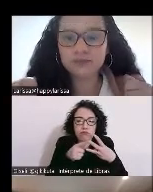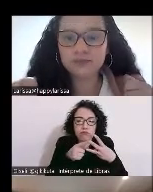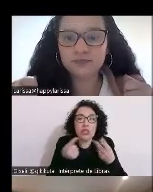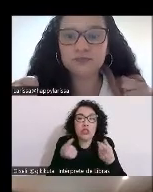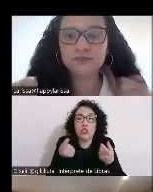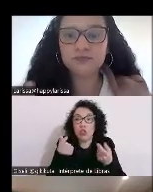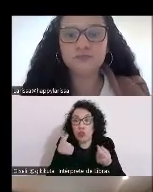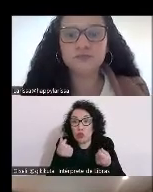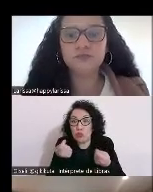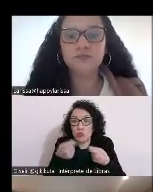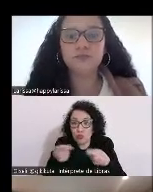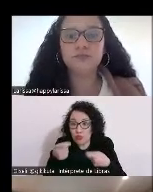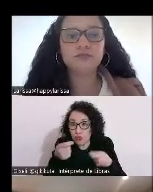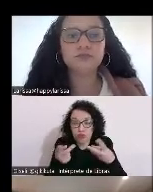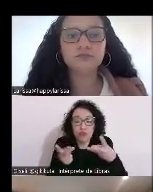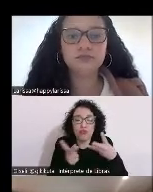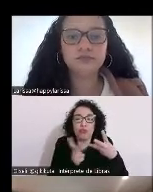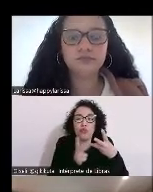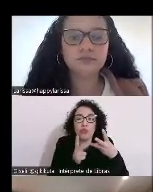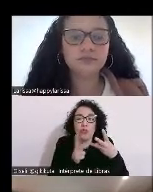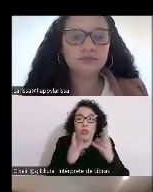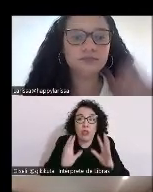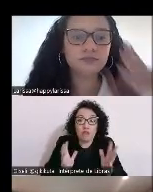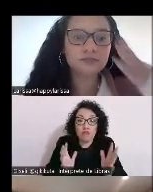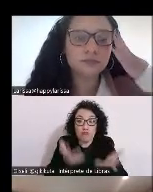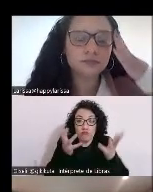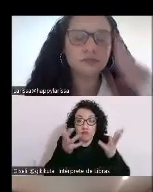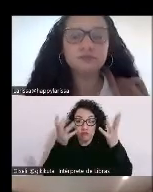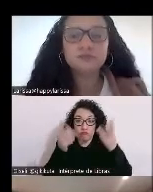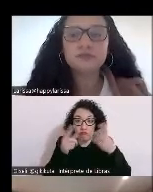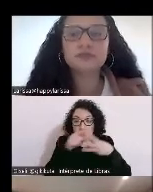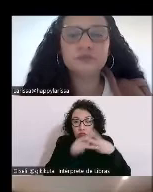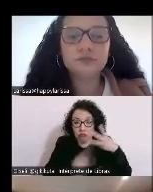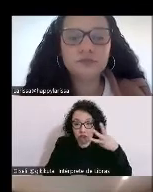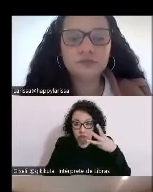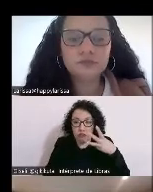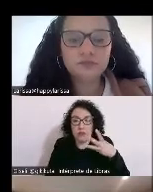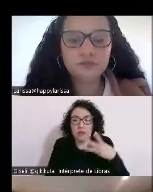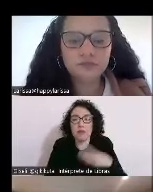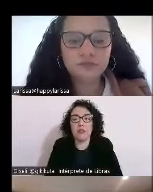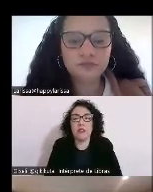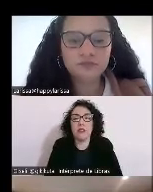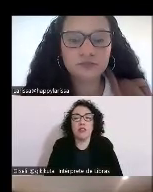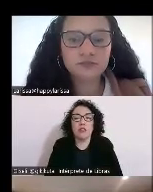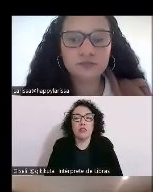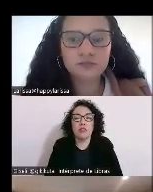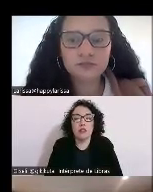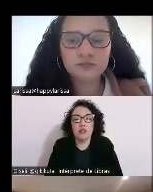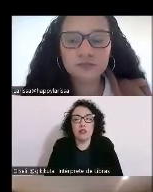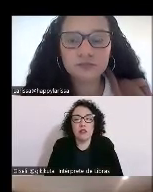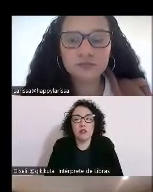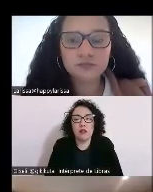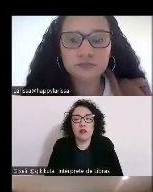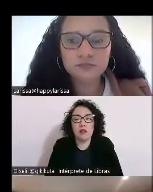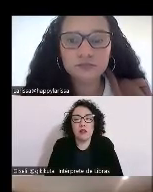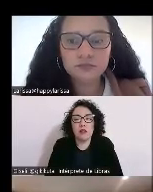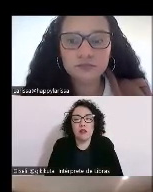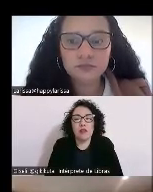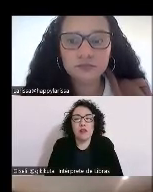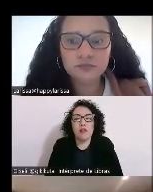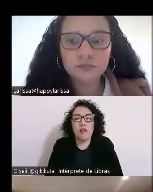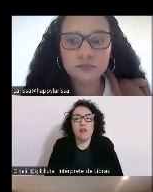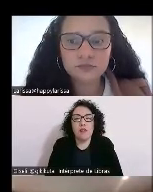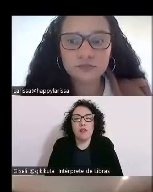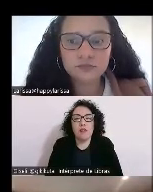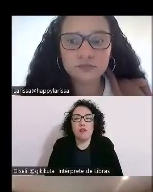encorajamento. Now, one of the issues with this approach to teaching is that it takes teachers